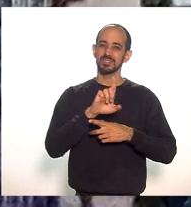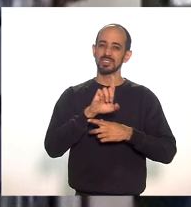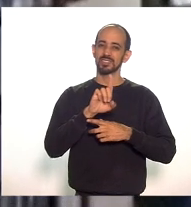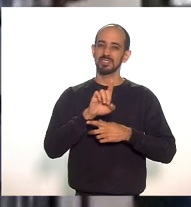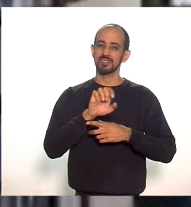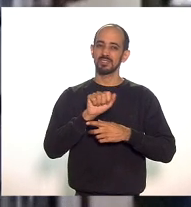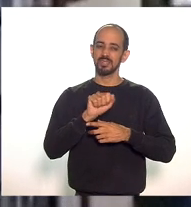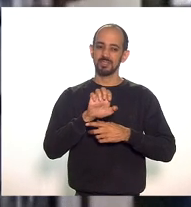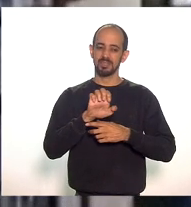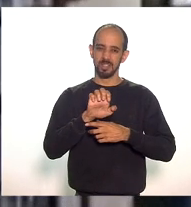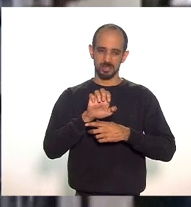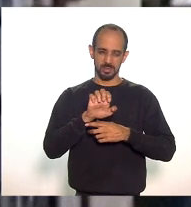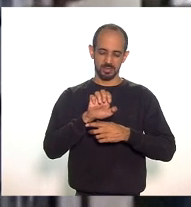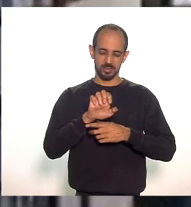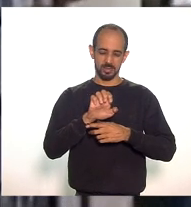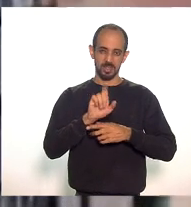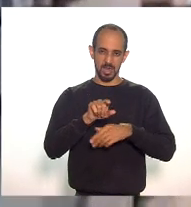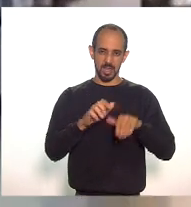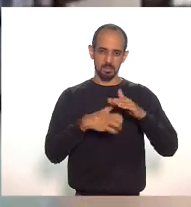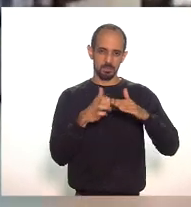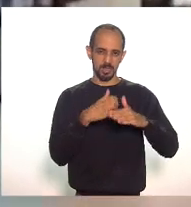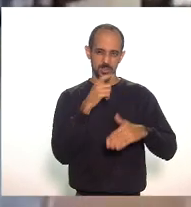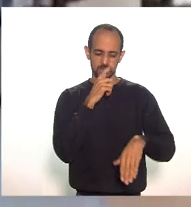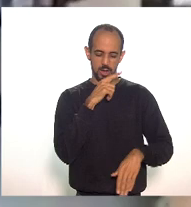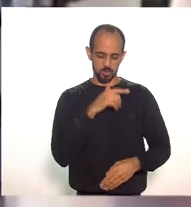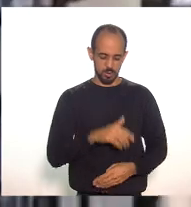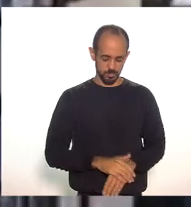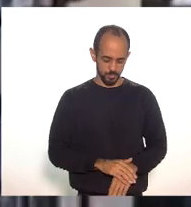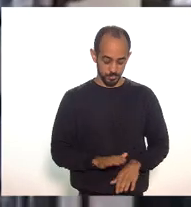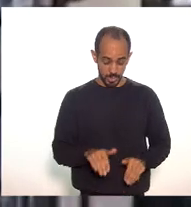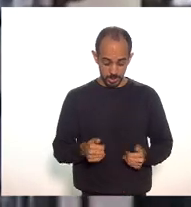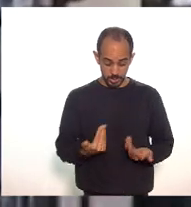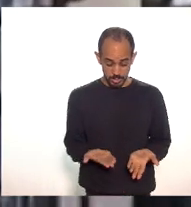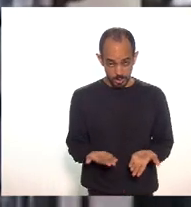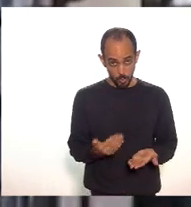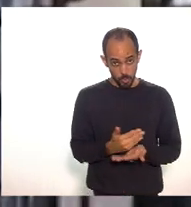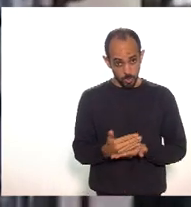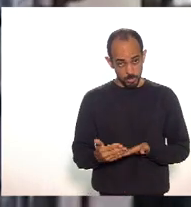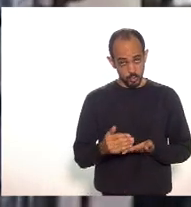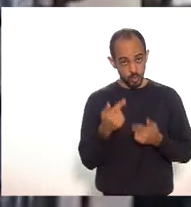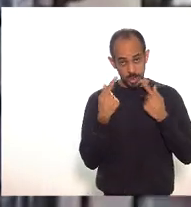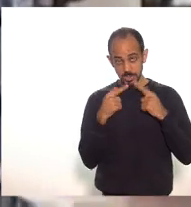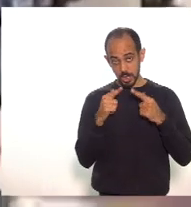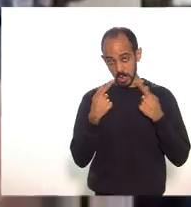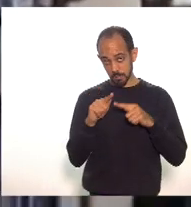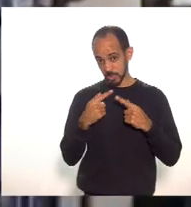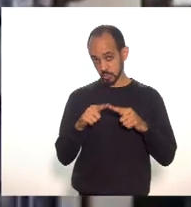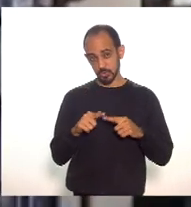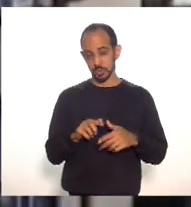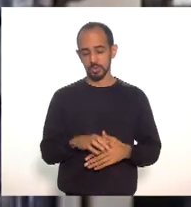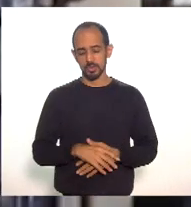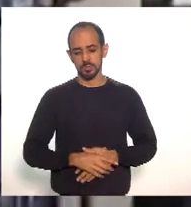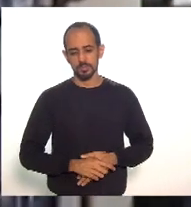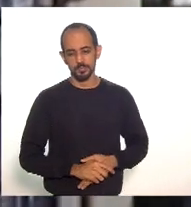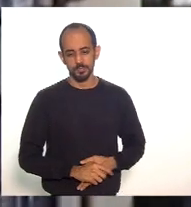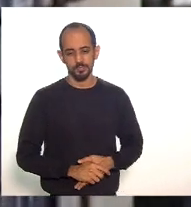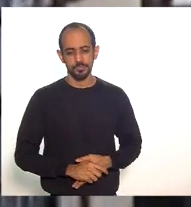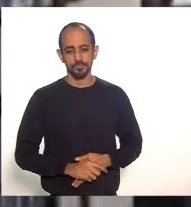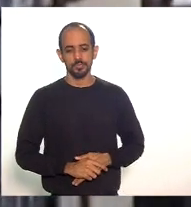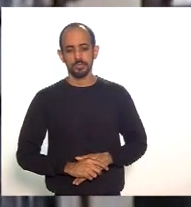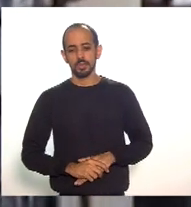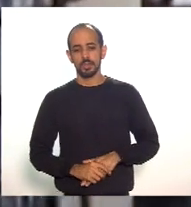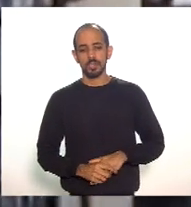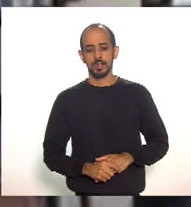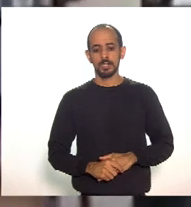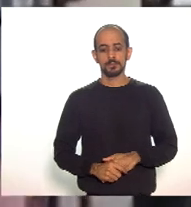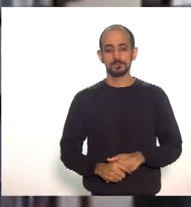país Estadual de águas e esgotos onde as informações que chegávamos até nós que era chegada até nós as